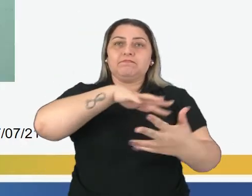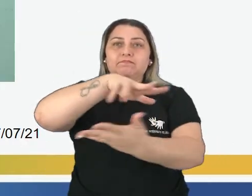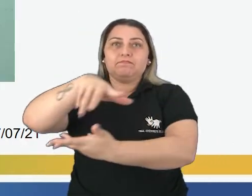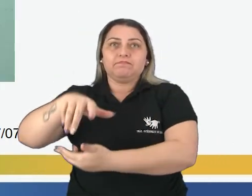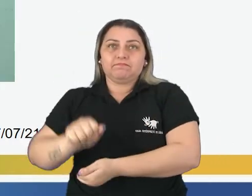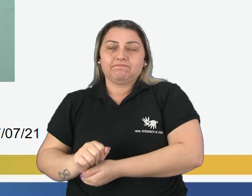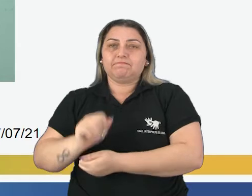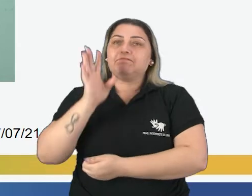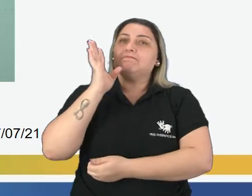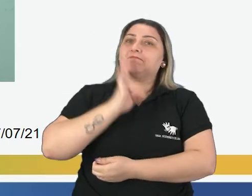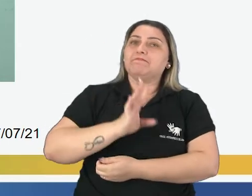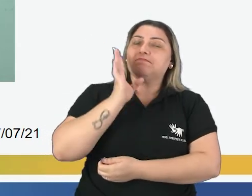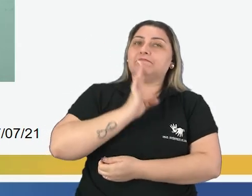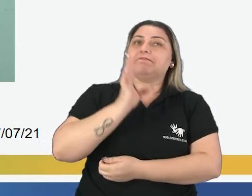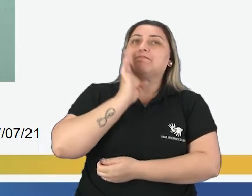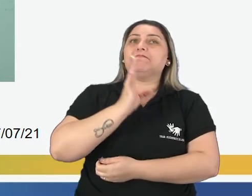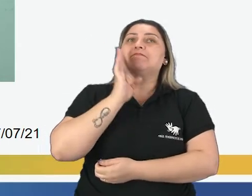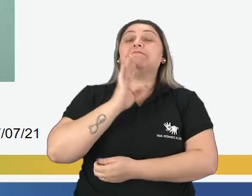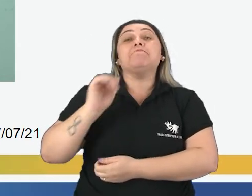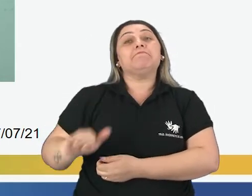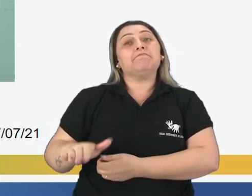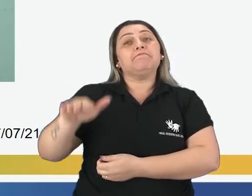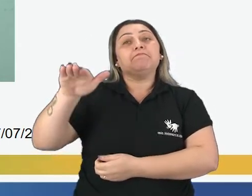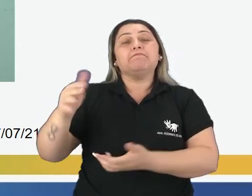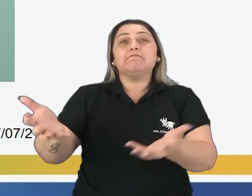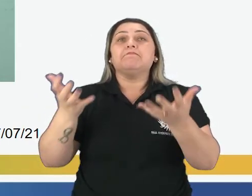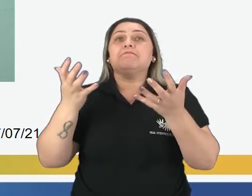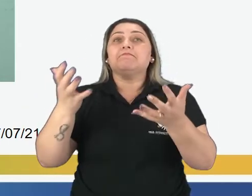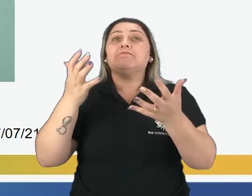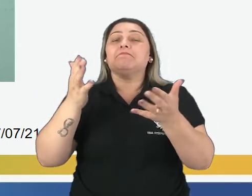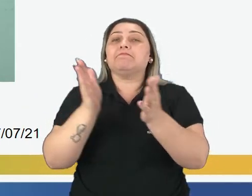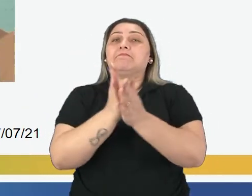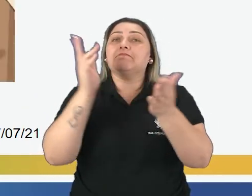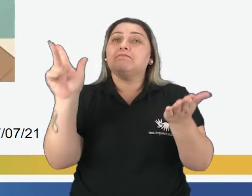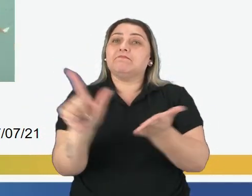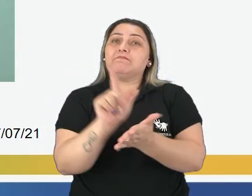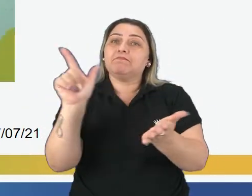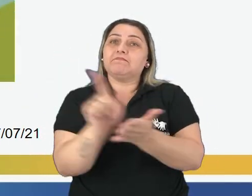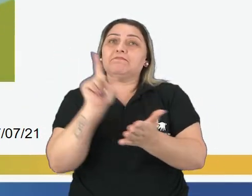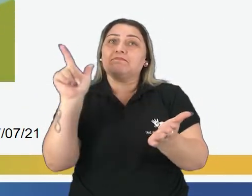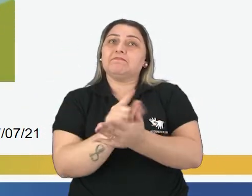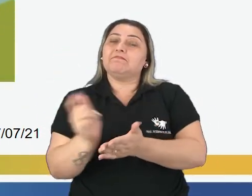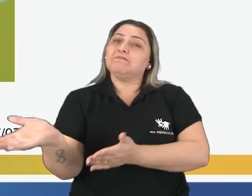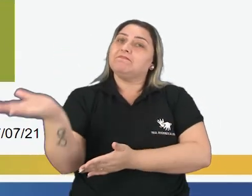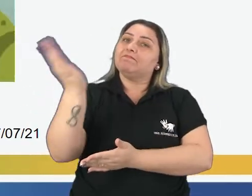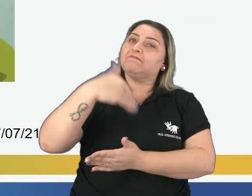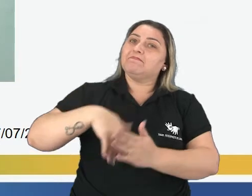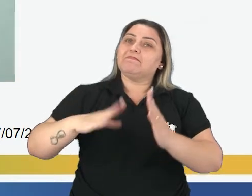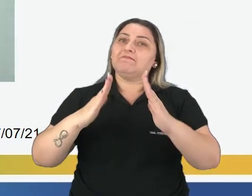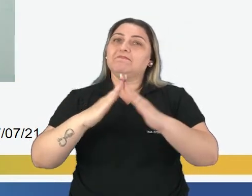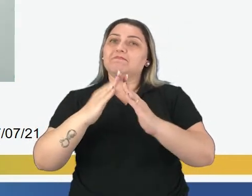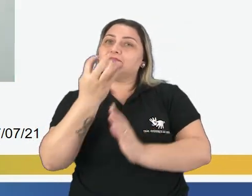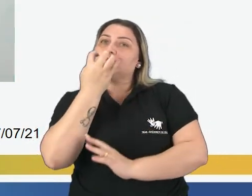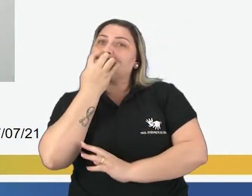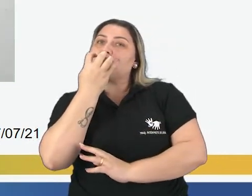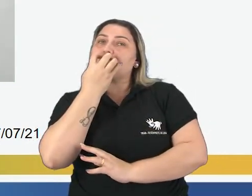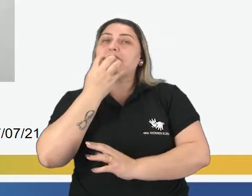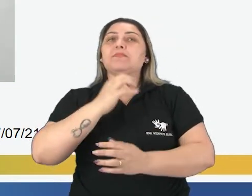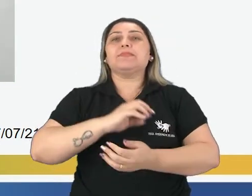mundo. Legal! Então quando eu crescer quero ser um livro. Vem, Skip, vamos pra casa.